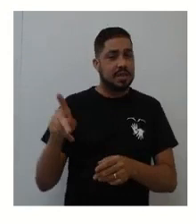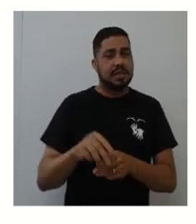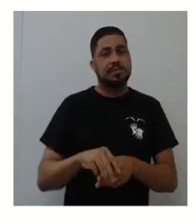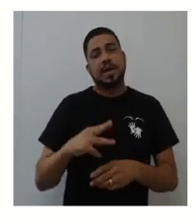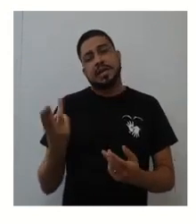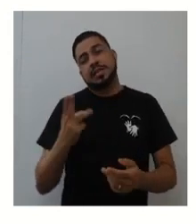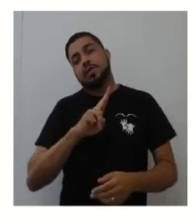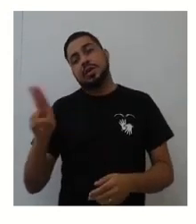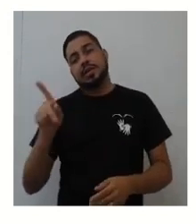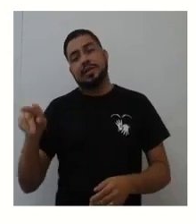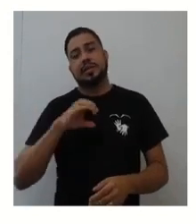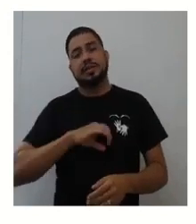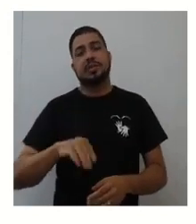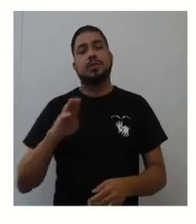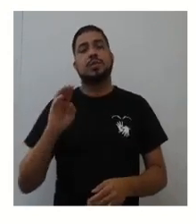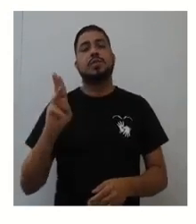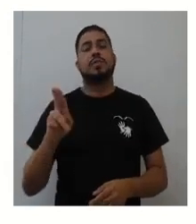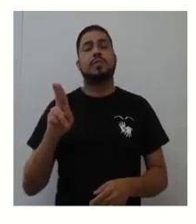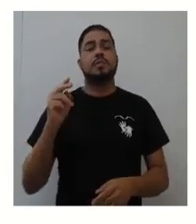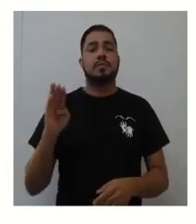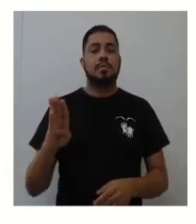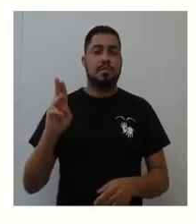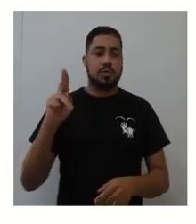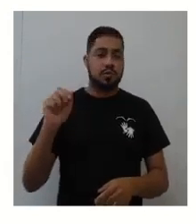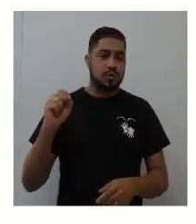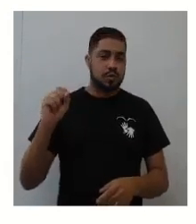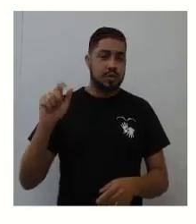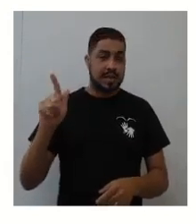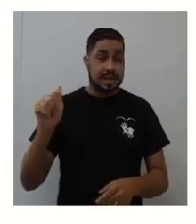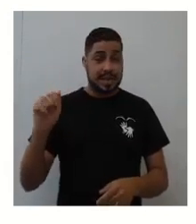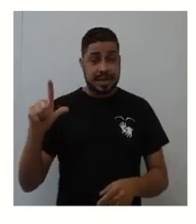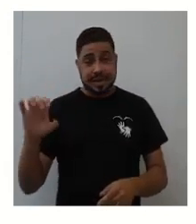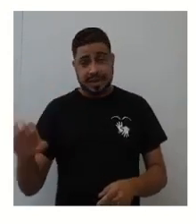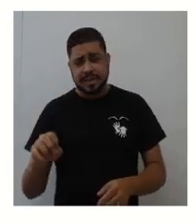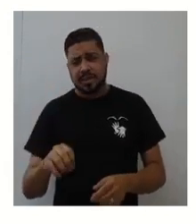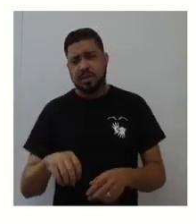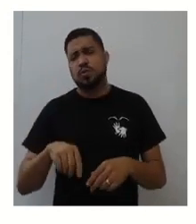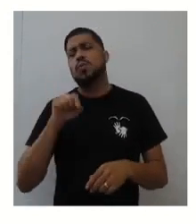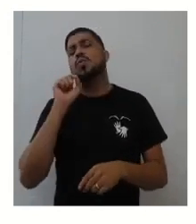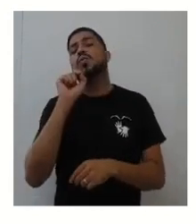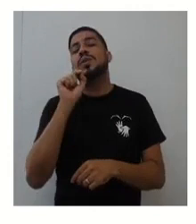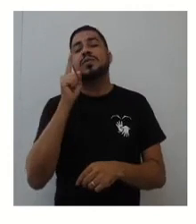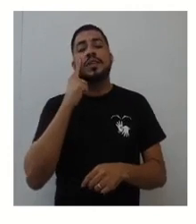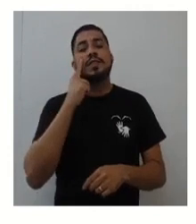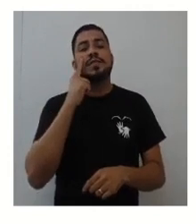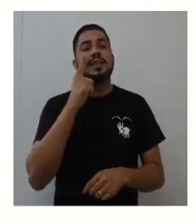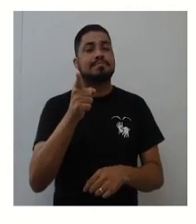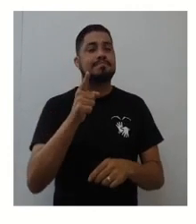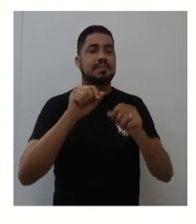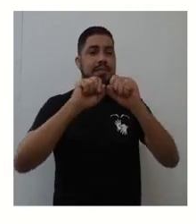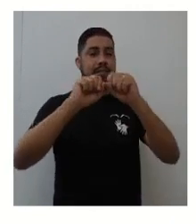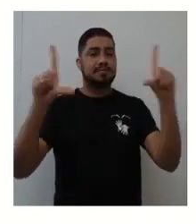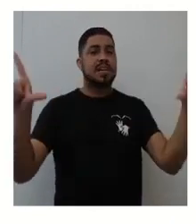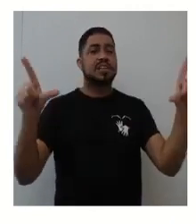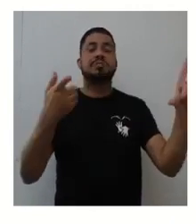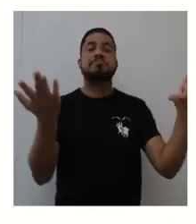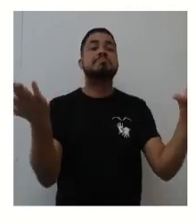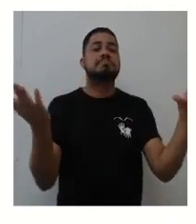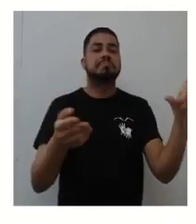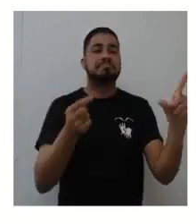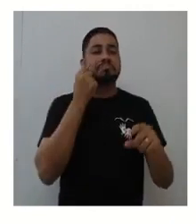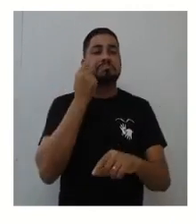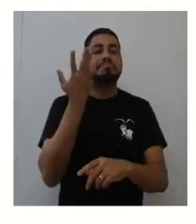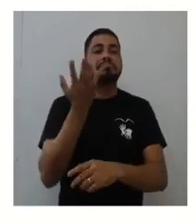língua portuguesa, o Gurgalen. E aí a minha pergunta é, o que você vê nessa imagem?